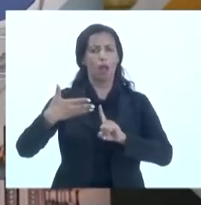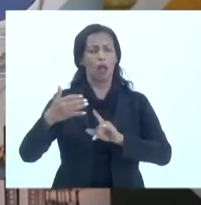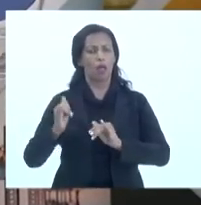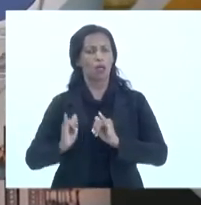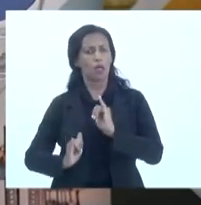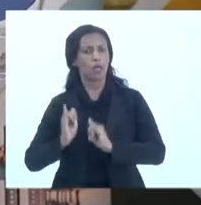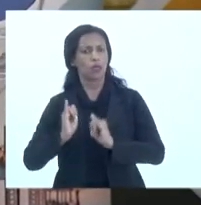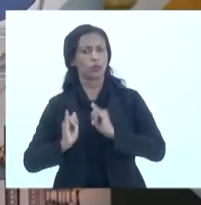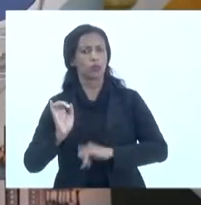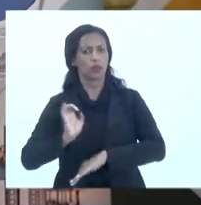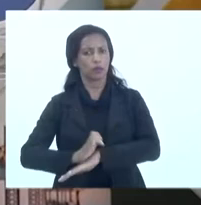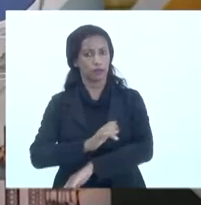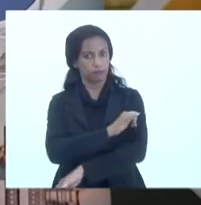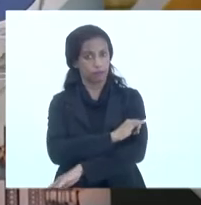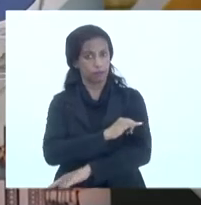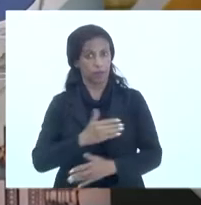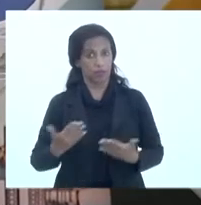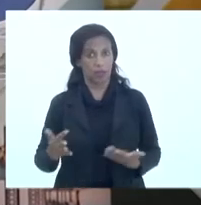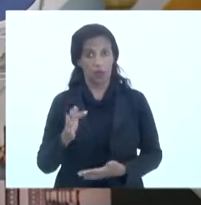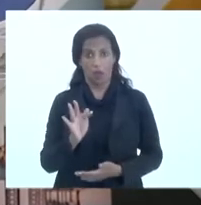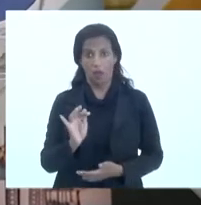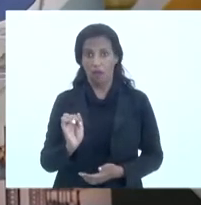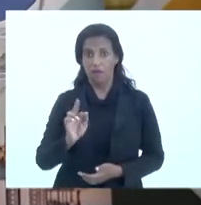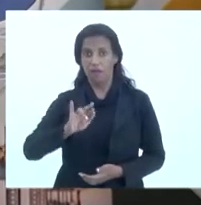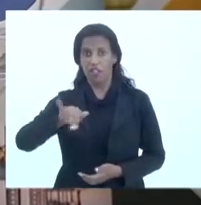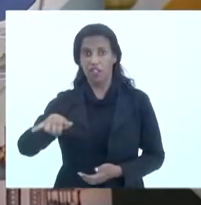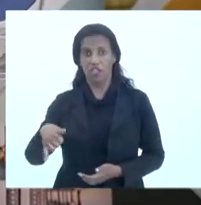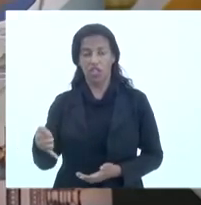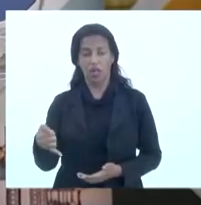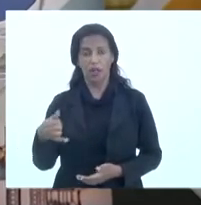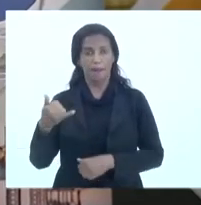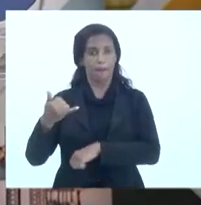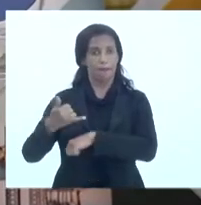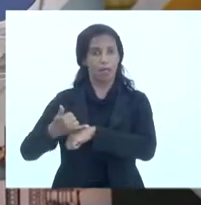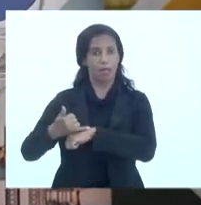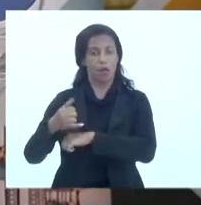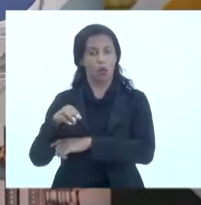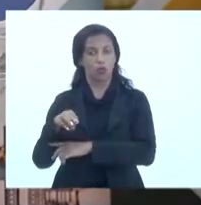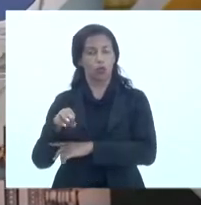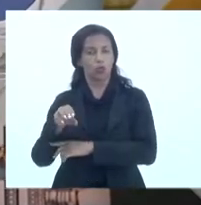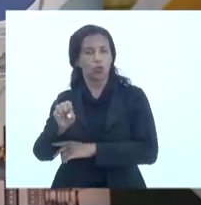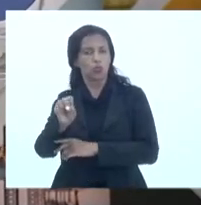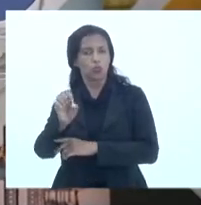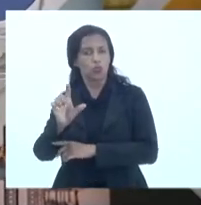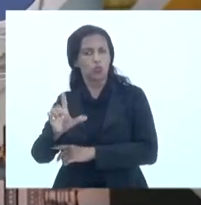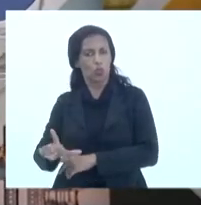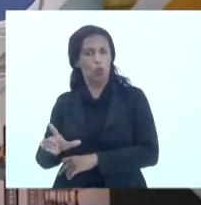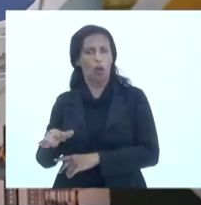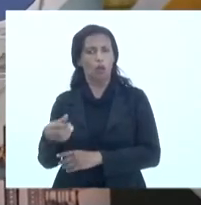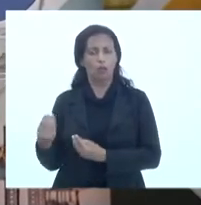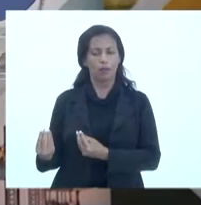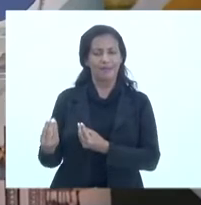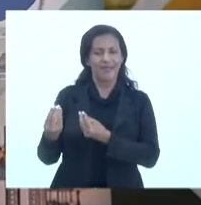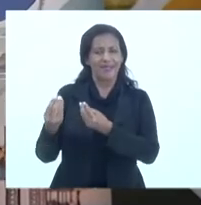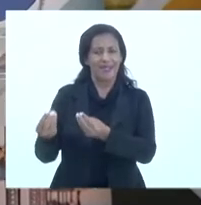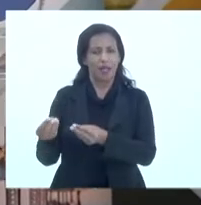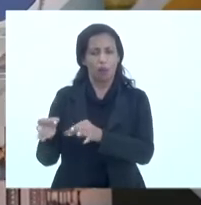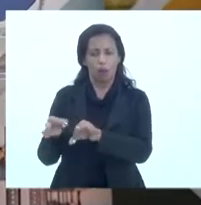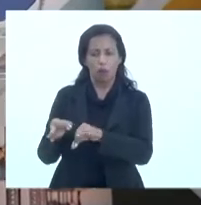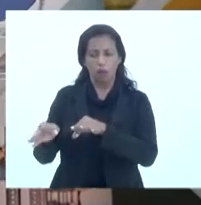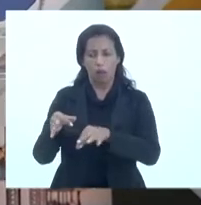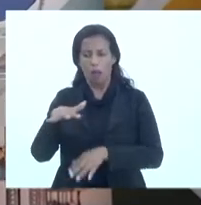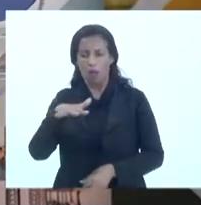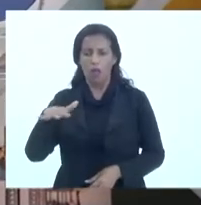do Rio de Janeiro. Então, a Firjan e o Metalsul entregamos à assessoria da LERJ também um plano regional